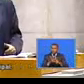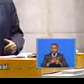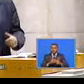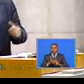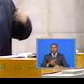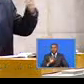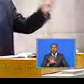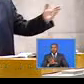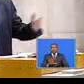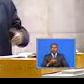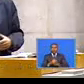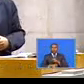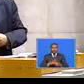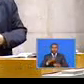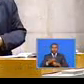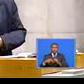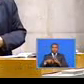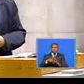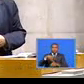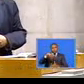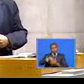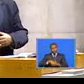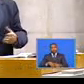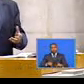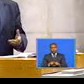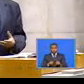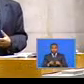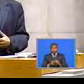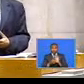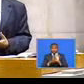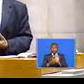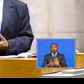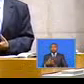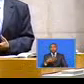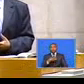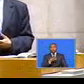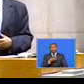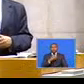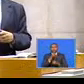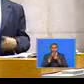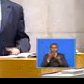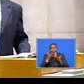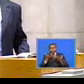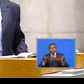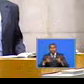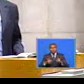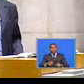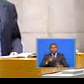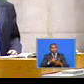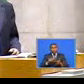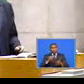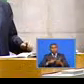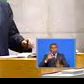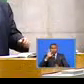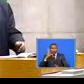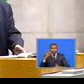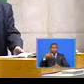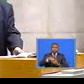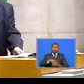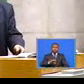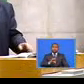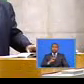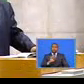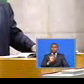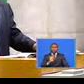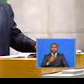né? Que procuram passar uma sensação de bem-estar, mas que não resolve os problemas estruturais da cidade de São